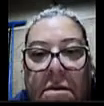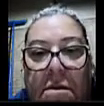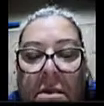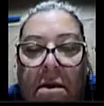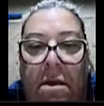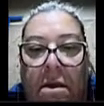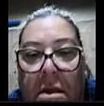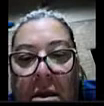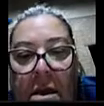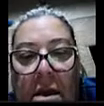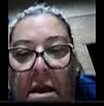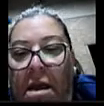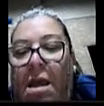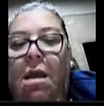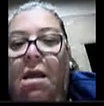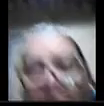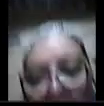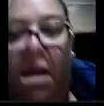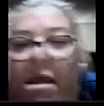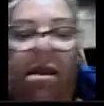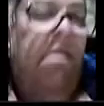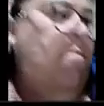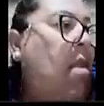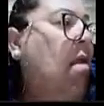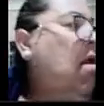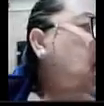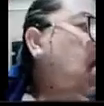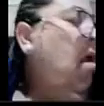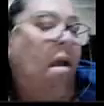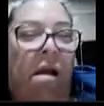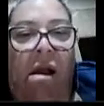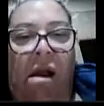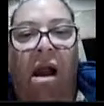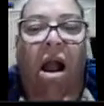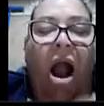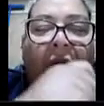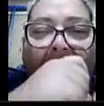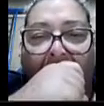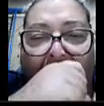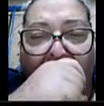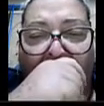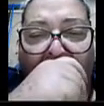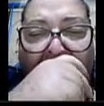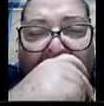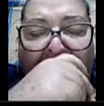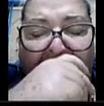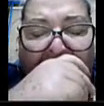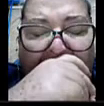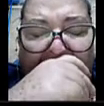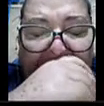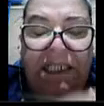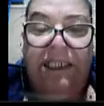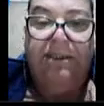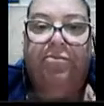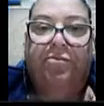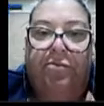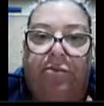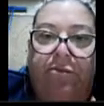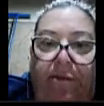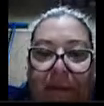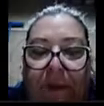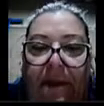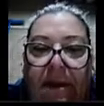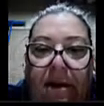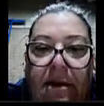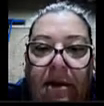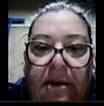pouco da consciência aí da importância de ter um olhar diferente para os casos de transtorno de aprendizagem.